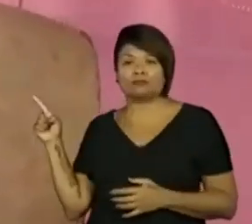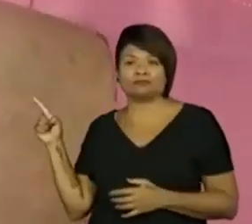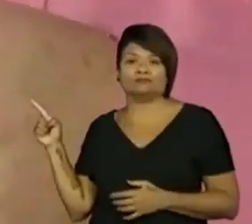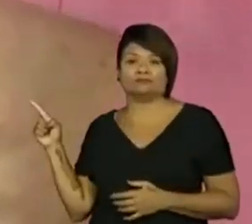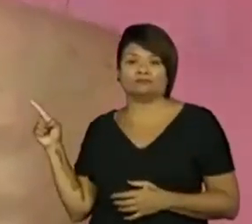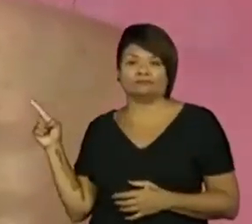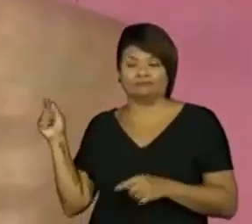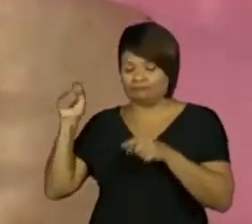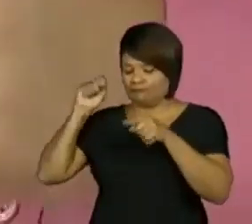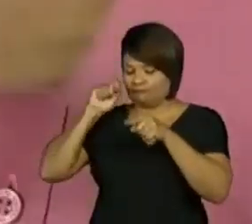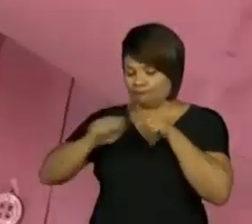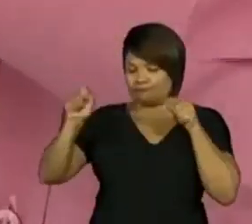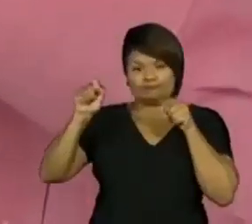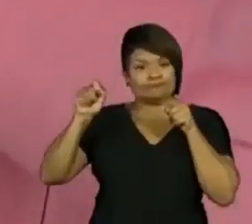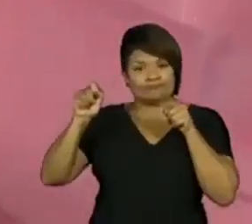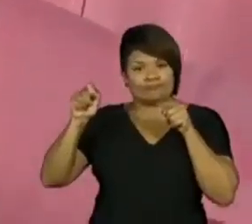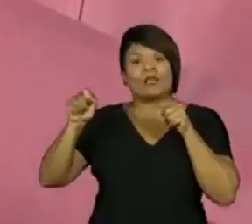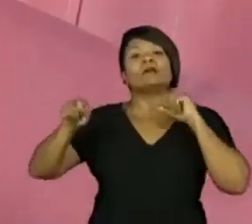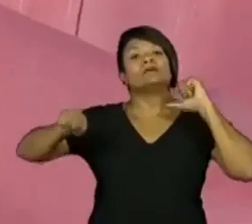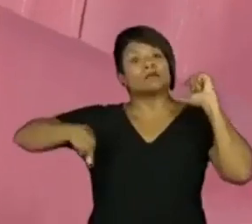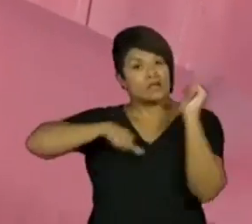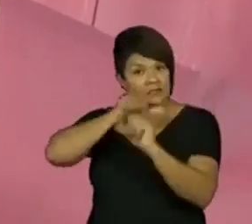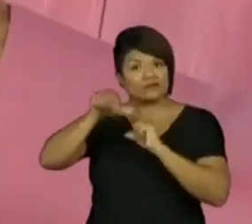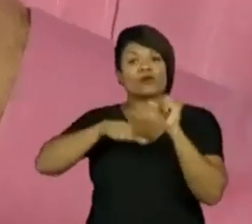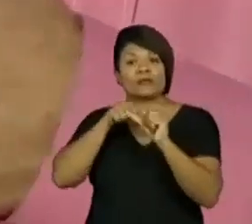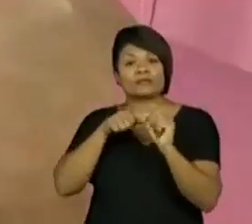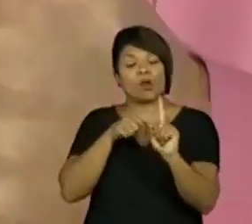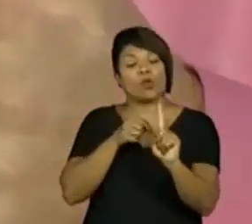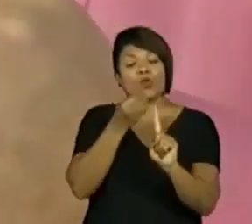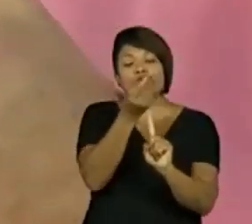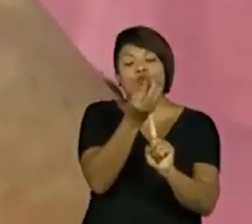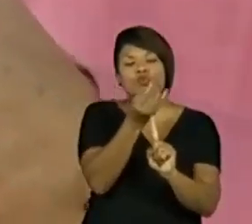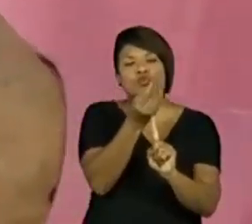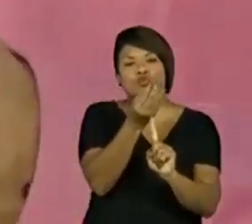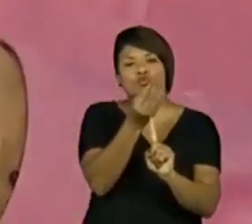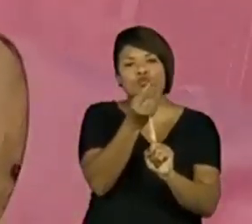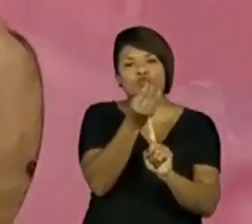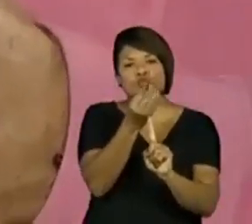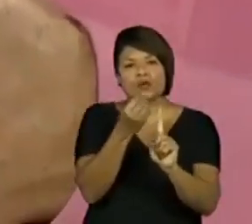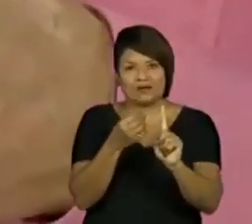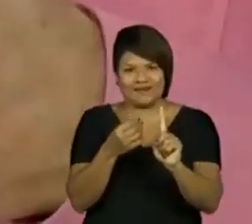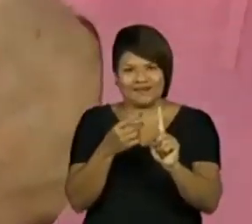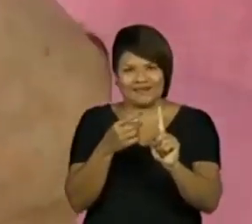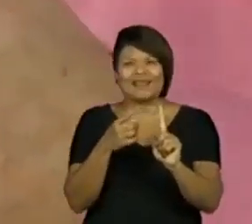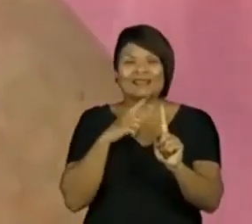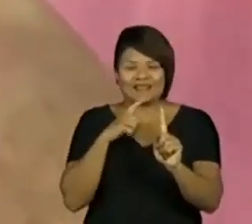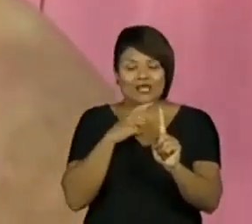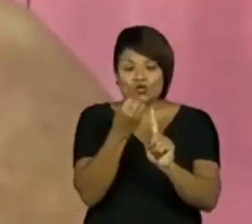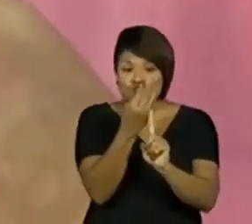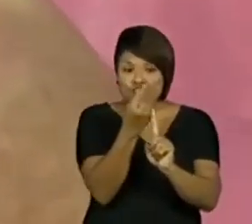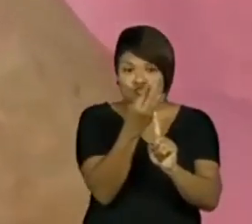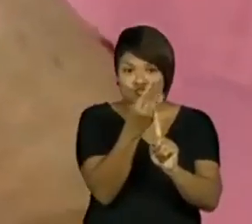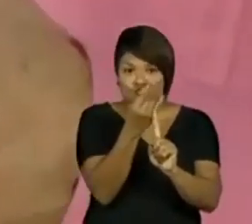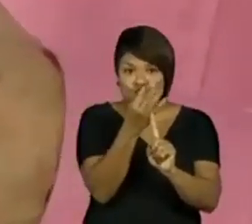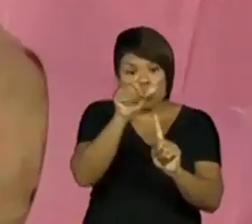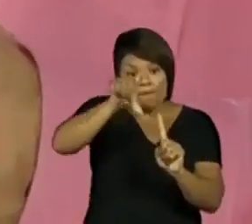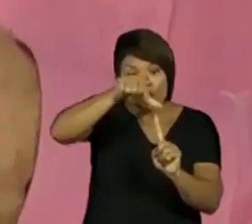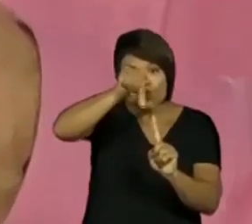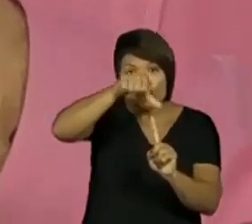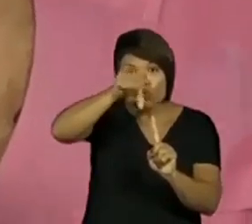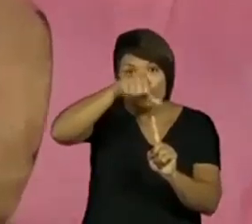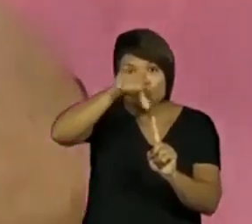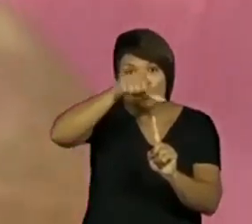fósforo envolve uma transformação desse material e essa transformação, ela